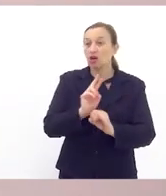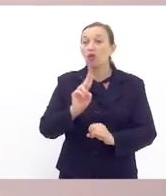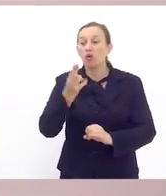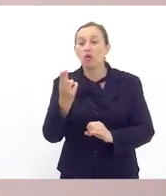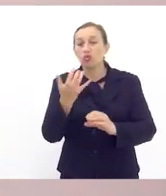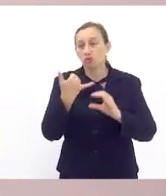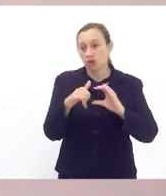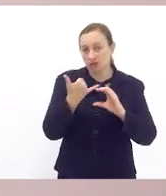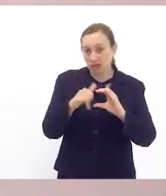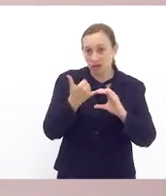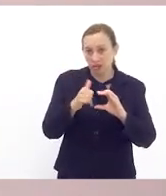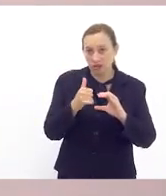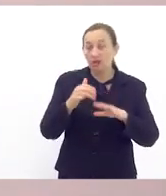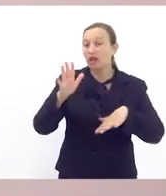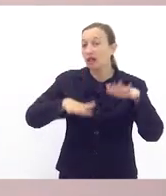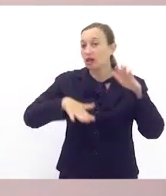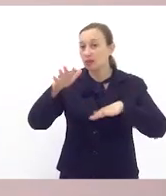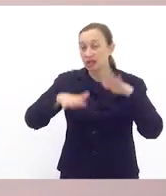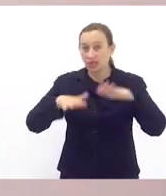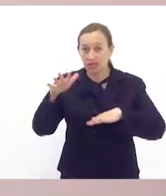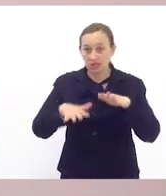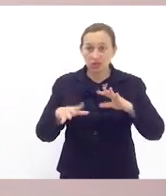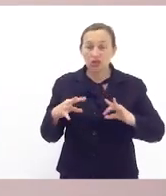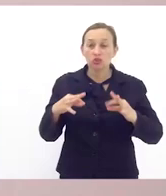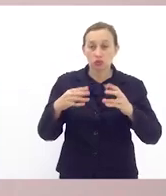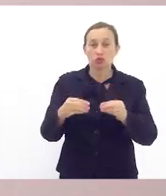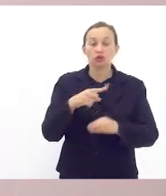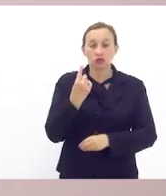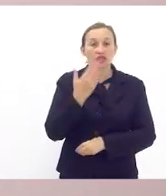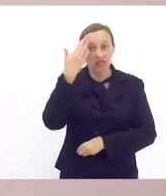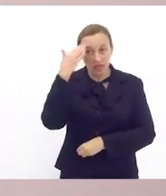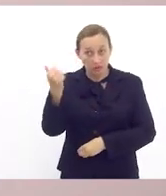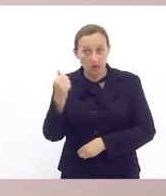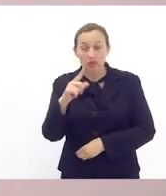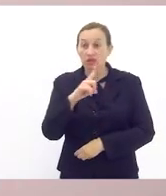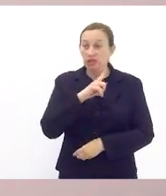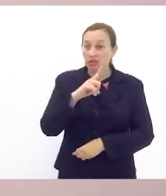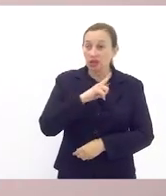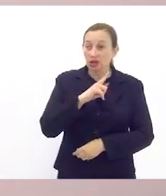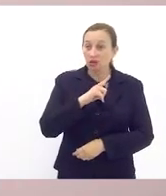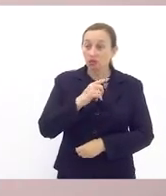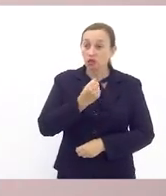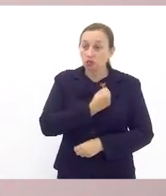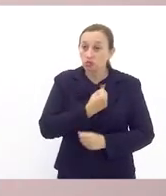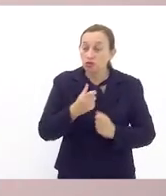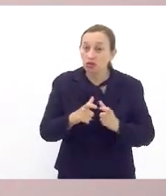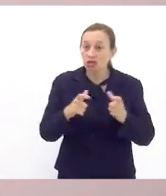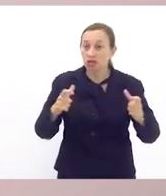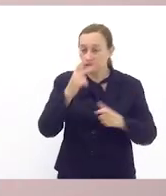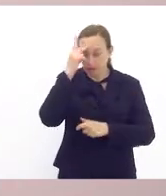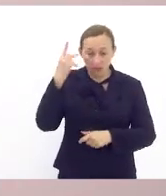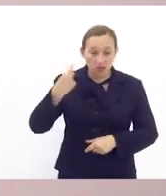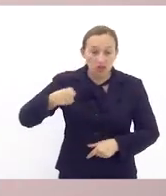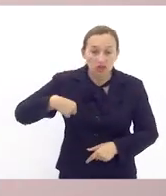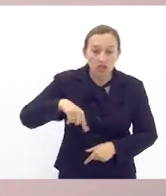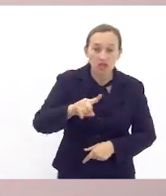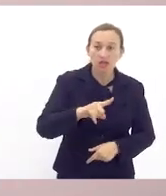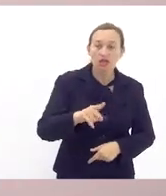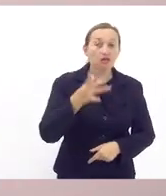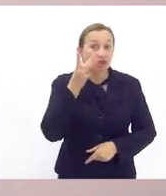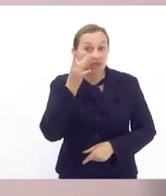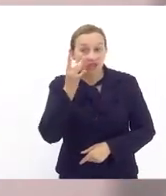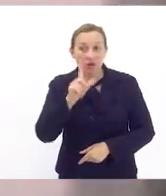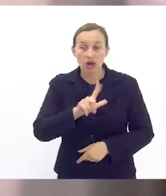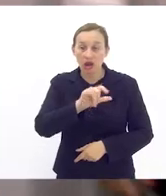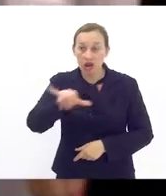WhatsApp independente disso nós sabemos que a gente tem um público que prefere ir até a loja social